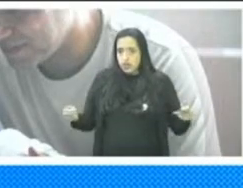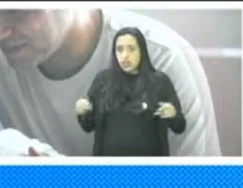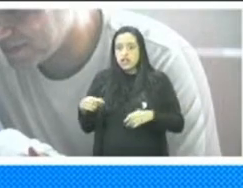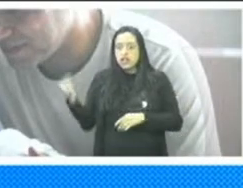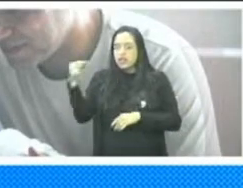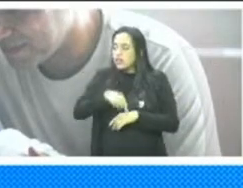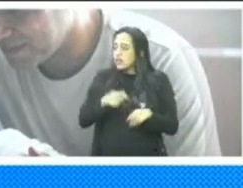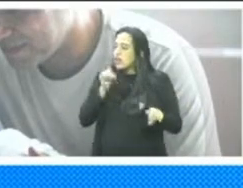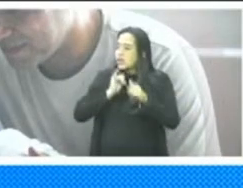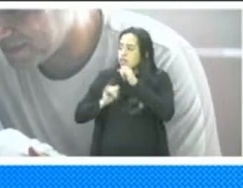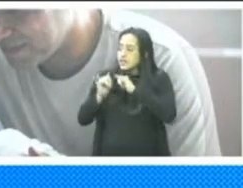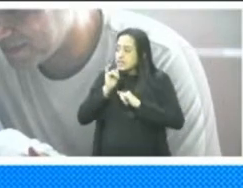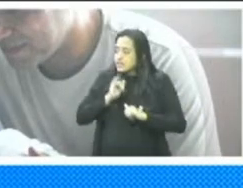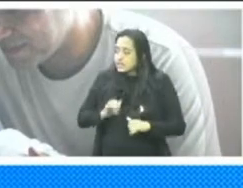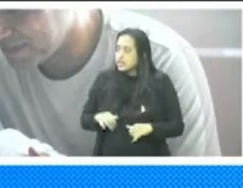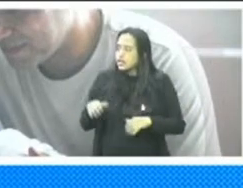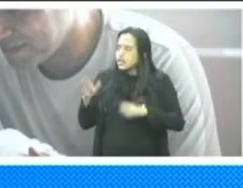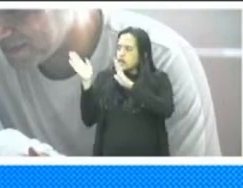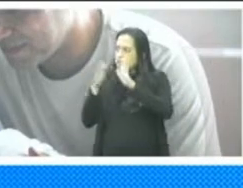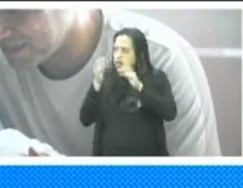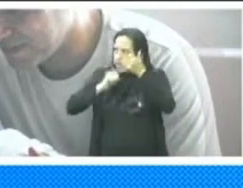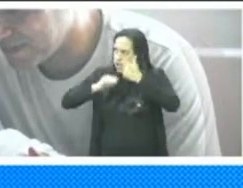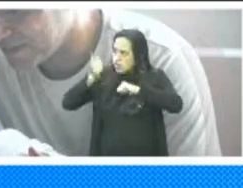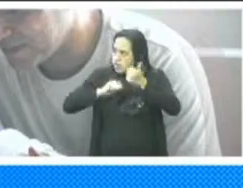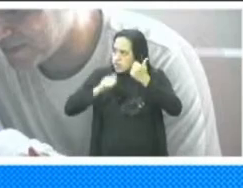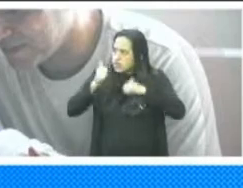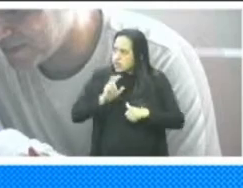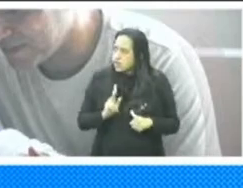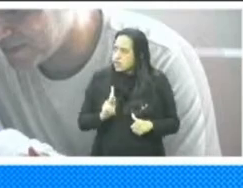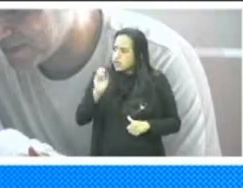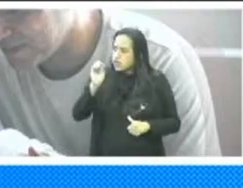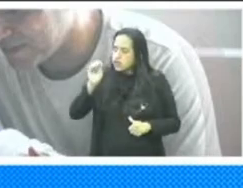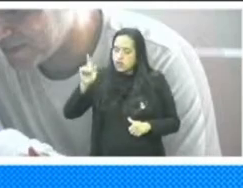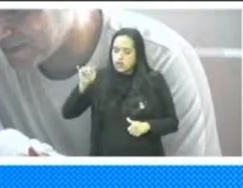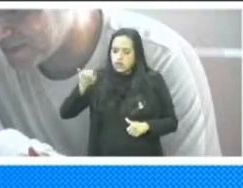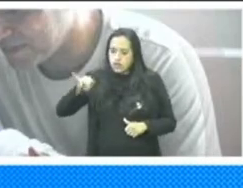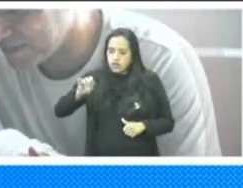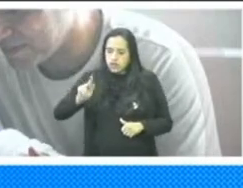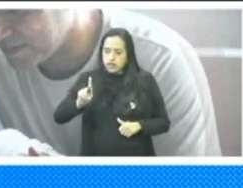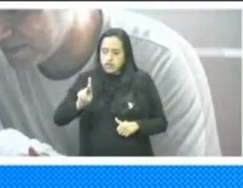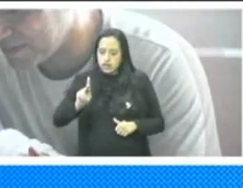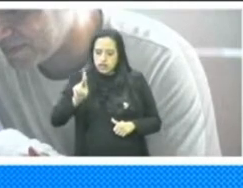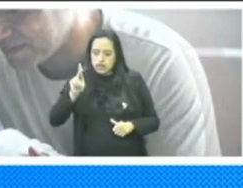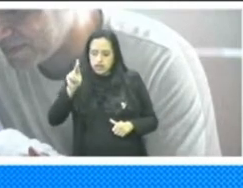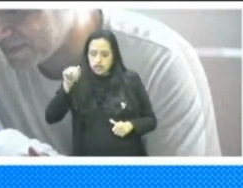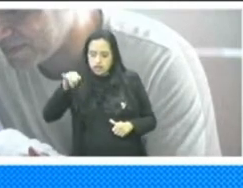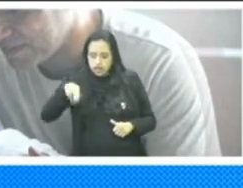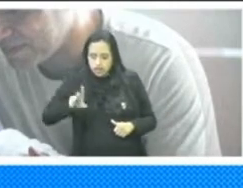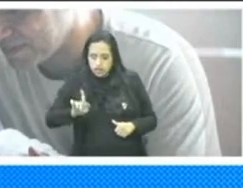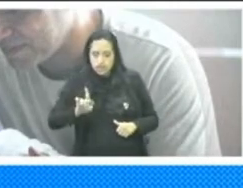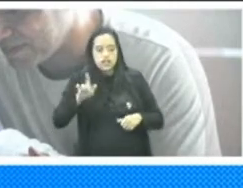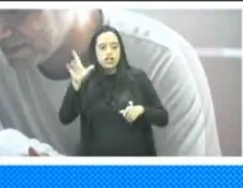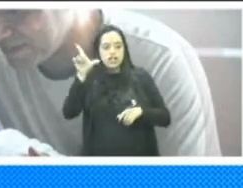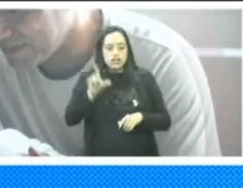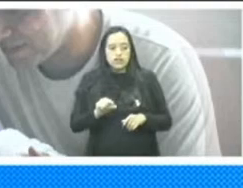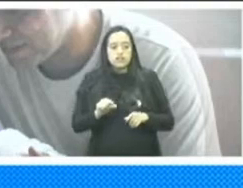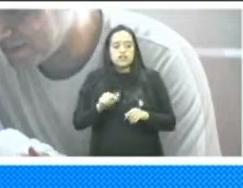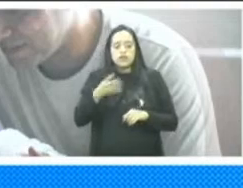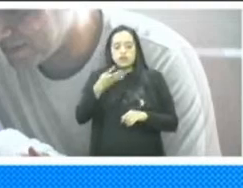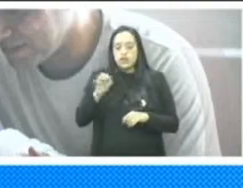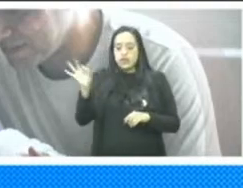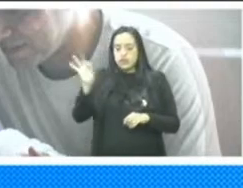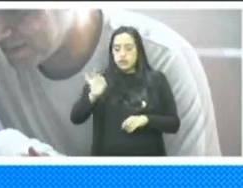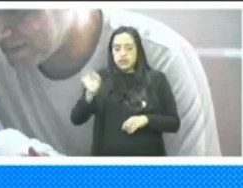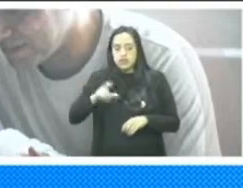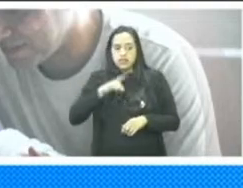alguns exemplos, né? Revisão da Cochrane mostrando uma redução aí de 40% da mortalidade neonatal. E